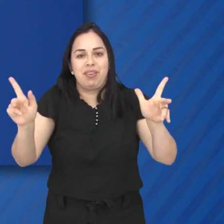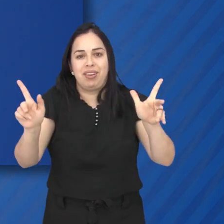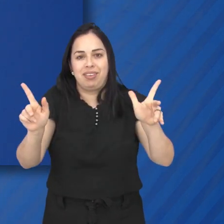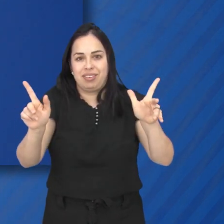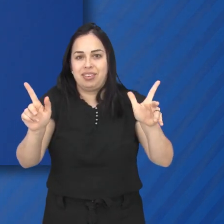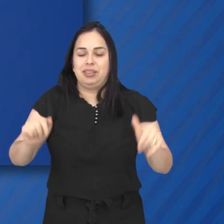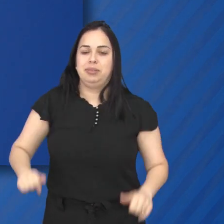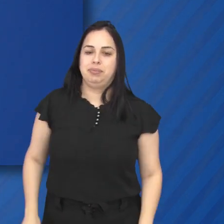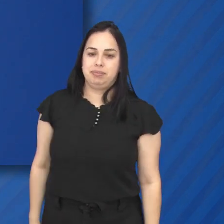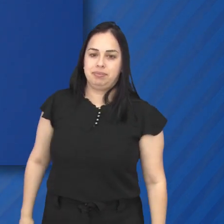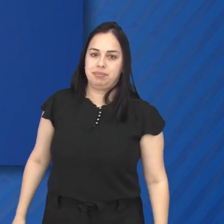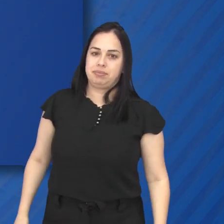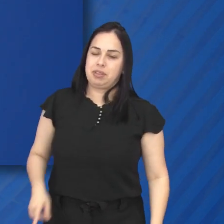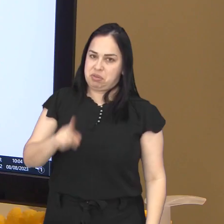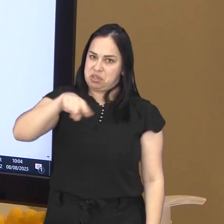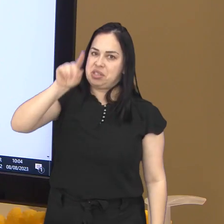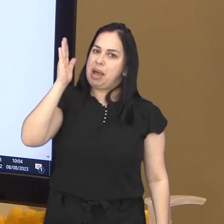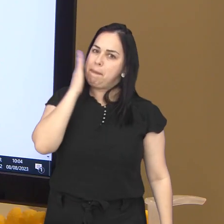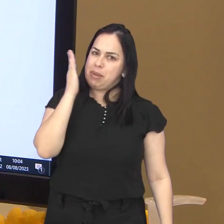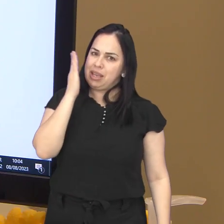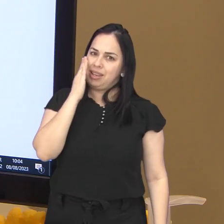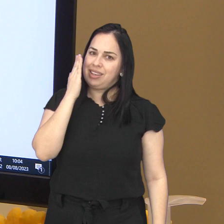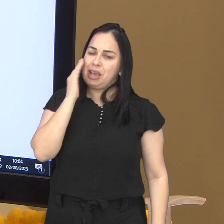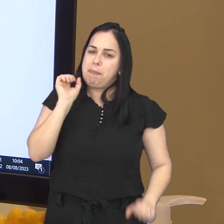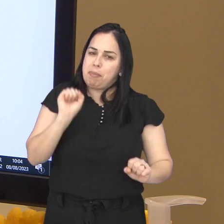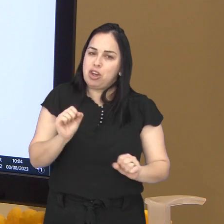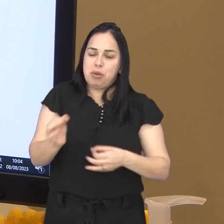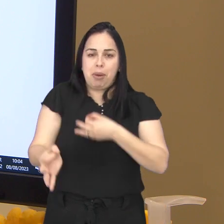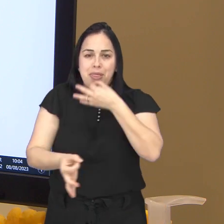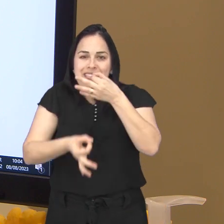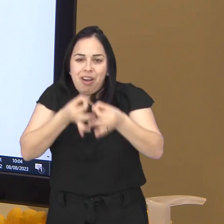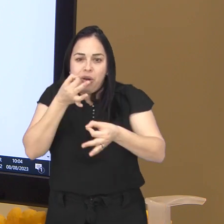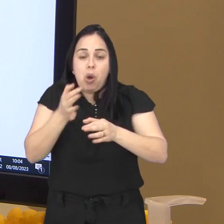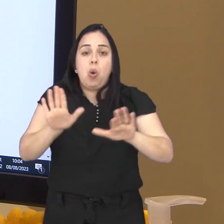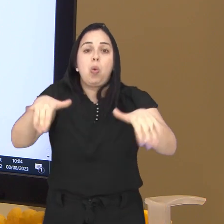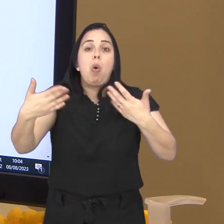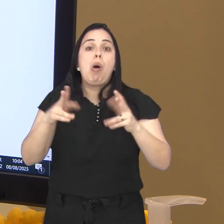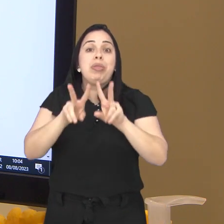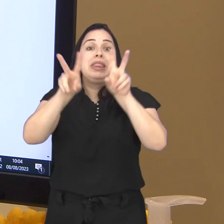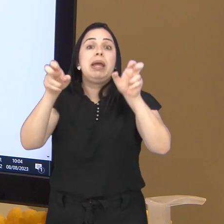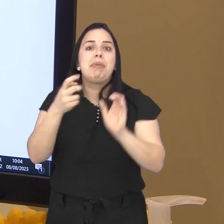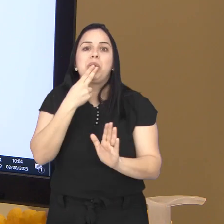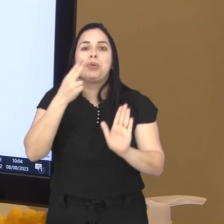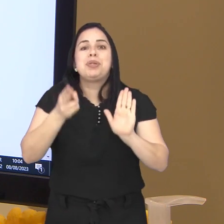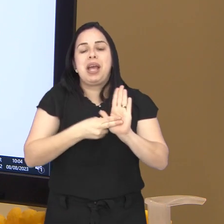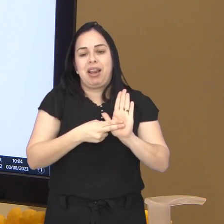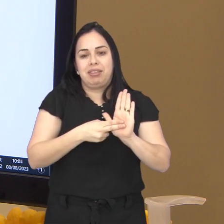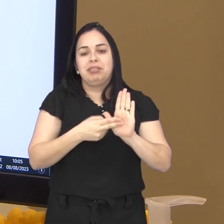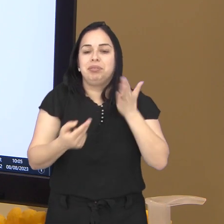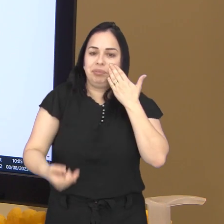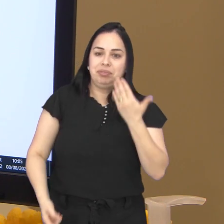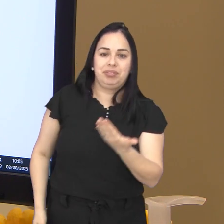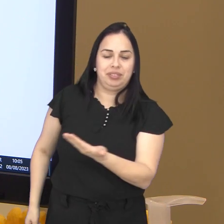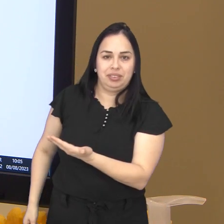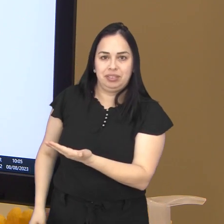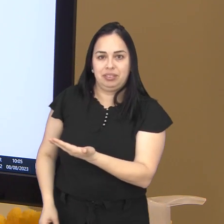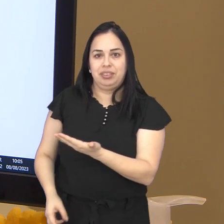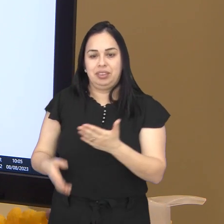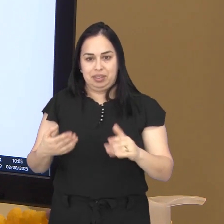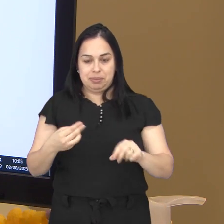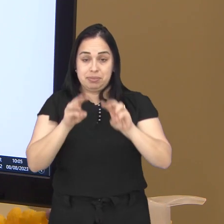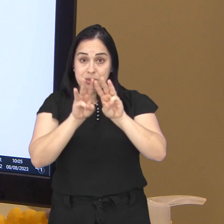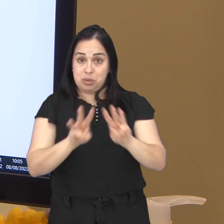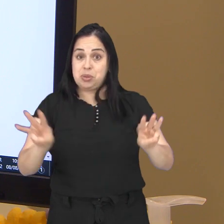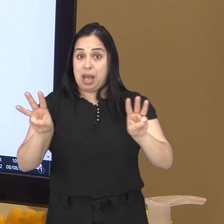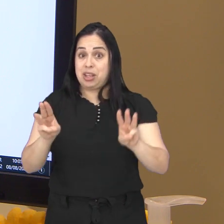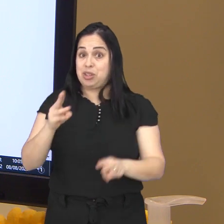têm tiragem limitada. E sabia que você pode mandar uma sugestão de tema para selos? As orientações estão na